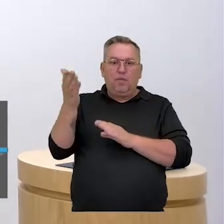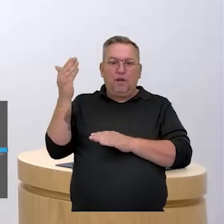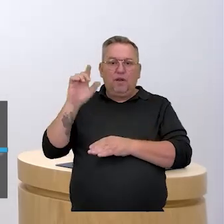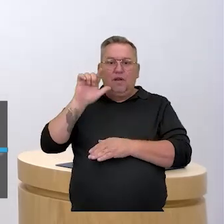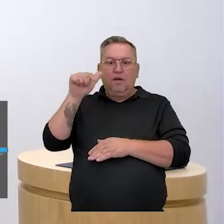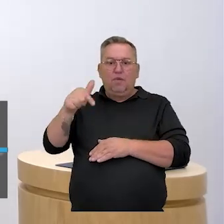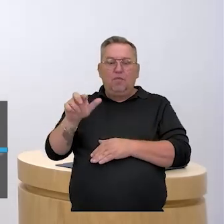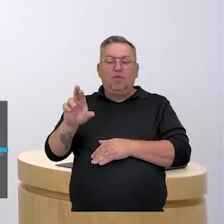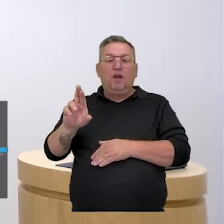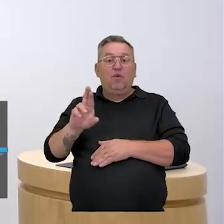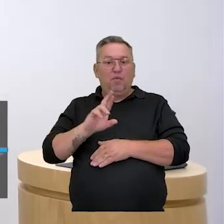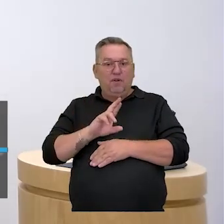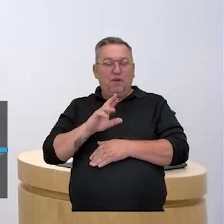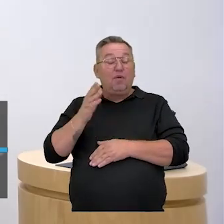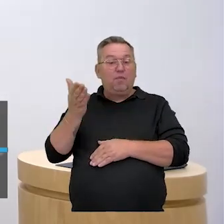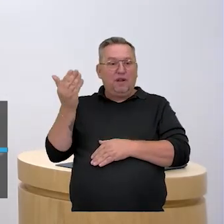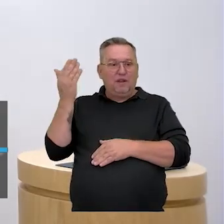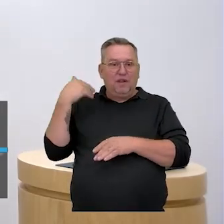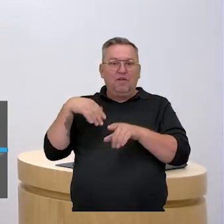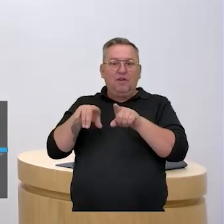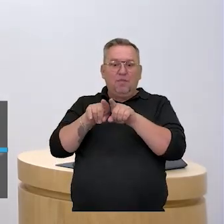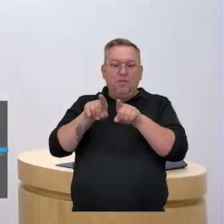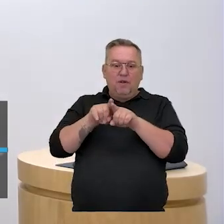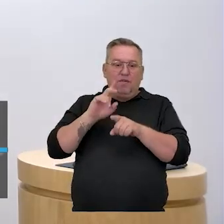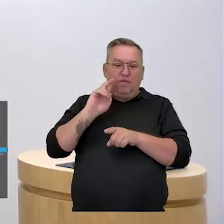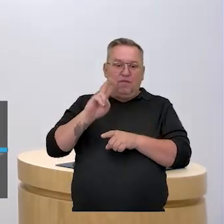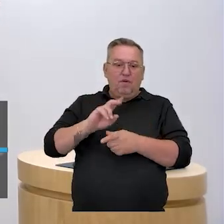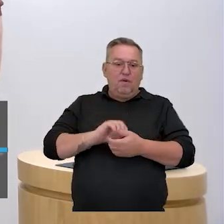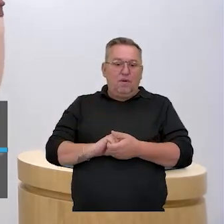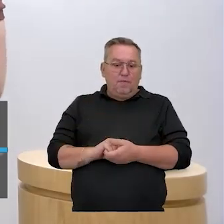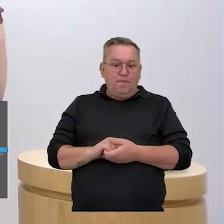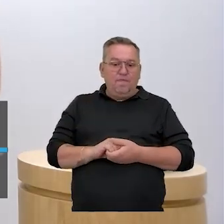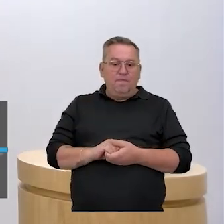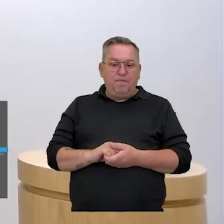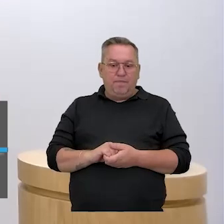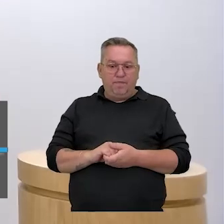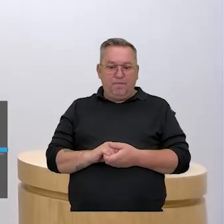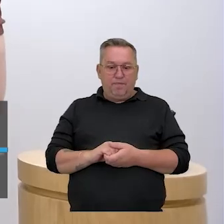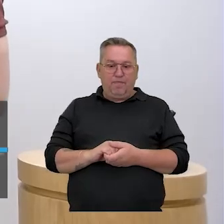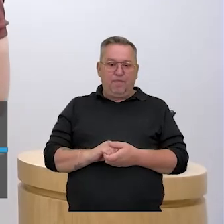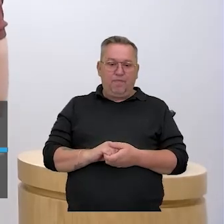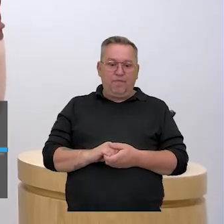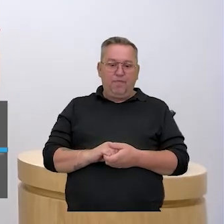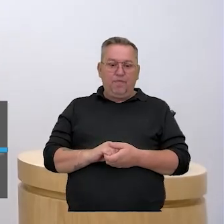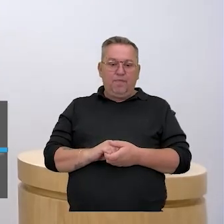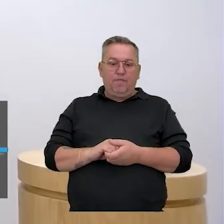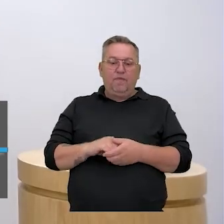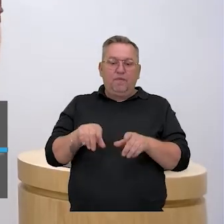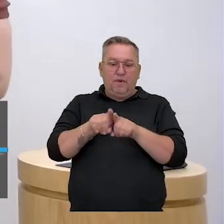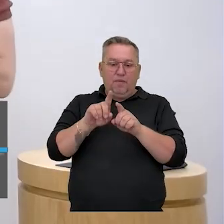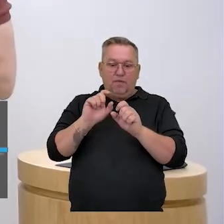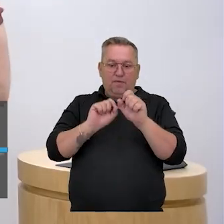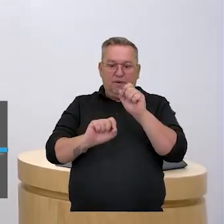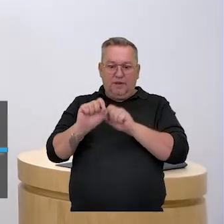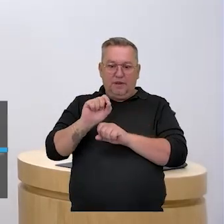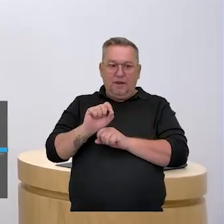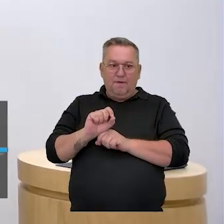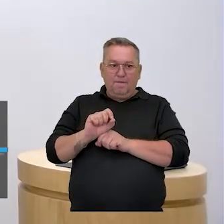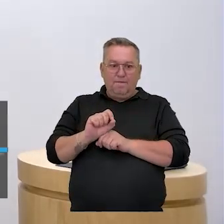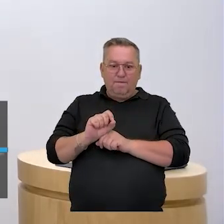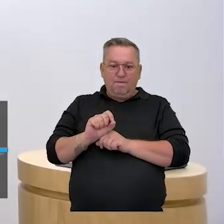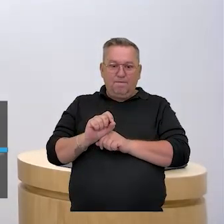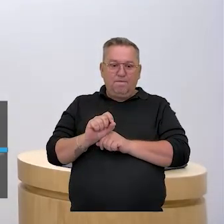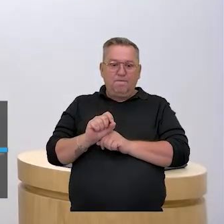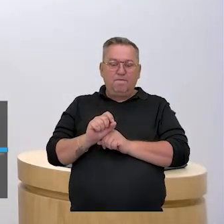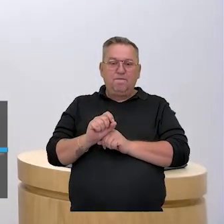depois responder essas perguntas no passado, certo? Vamos ver o próximo aqui. Vão anotando as questões aqui para vocês também fazerem depois entre vocês.